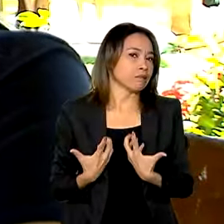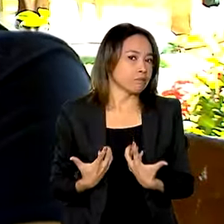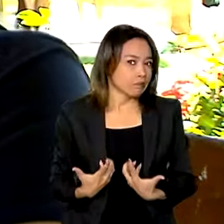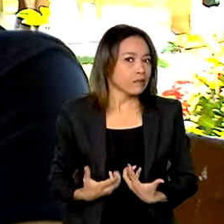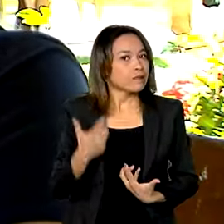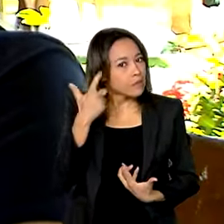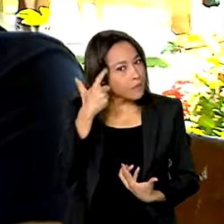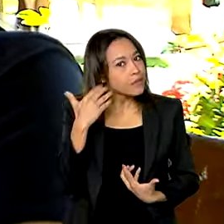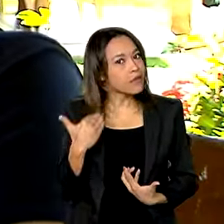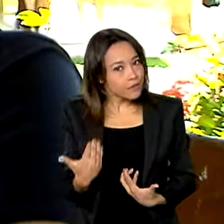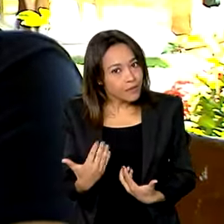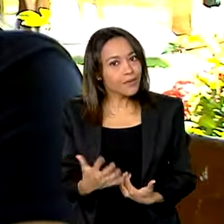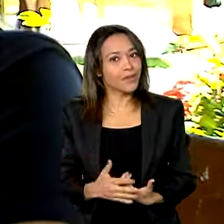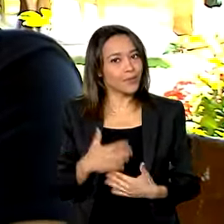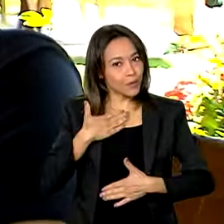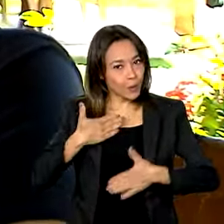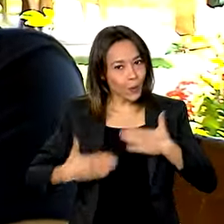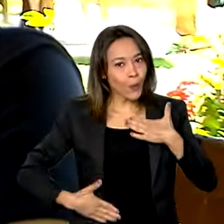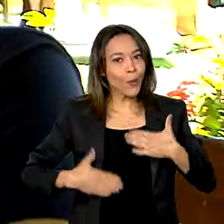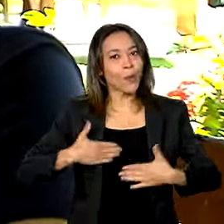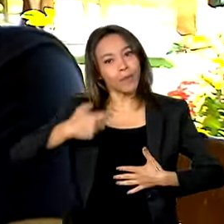nessa parte também né do nosso físico e do nosso mental